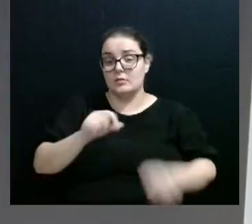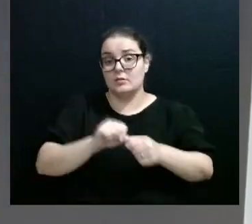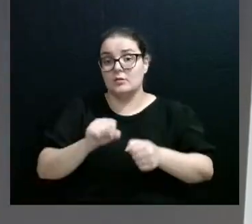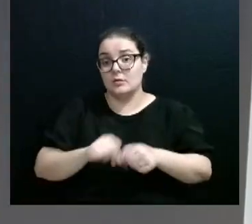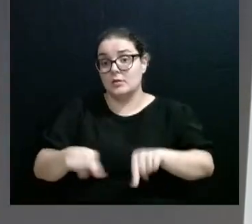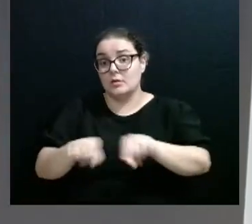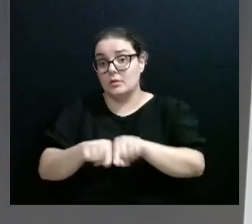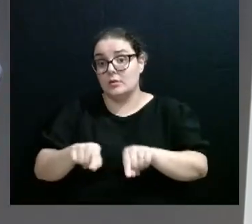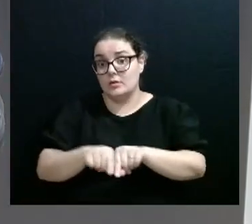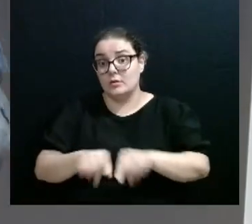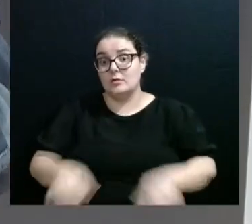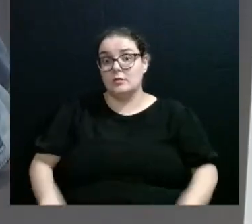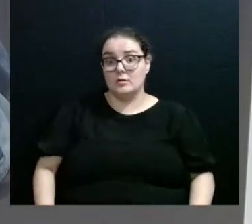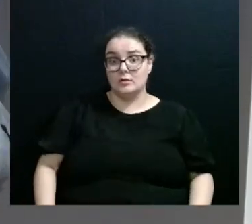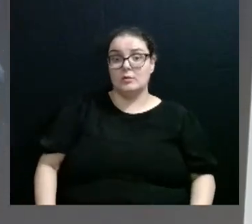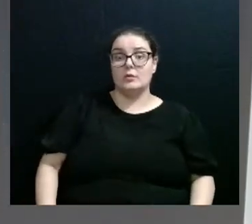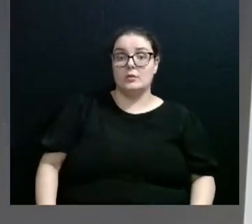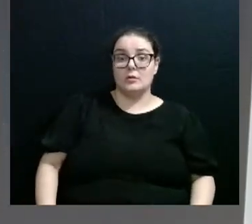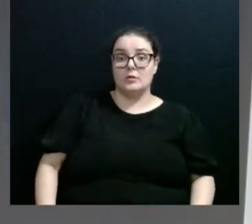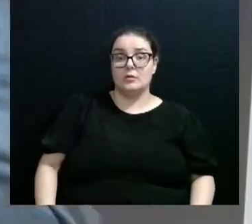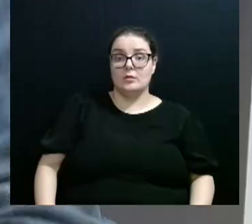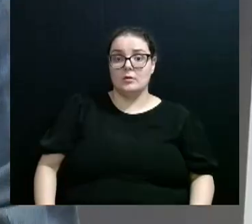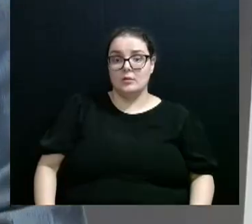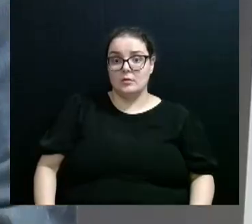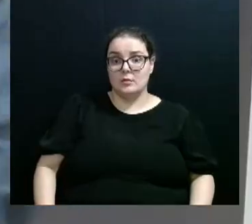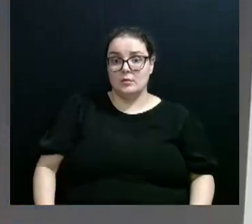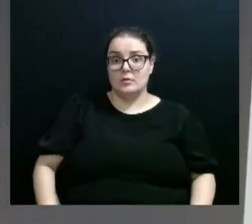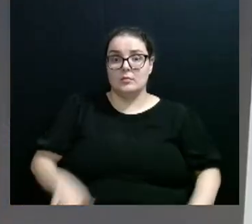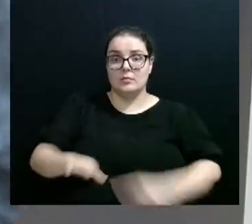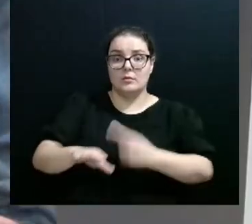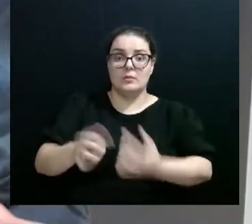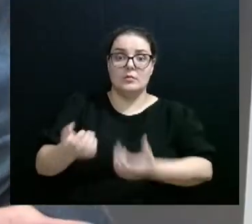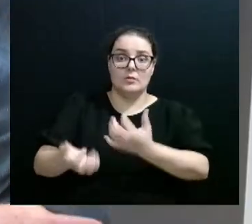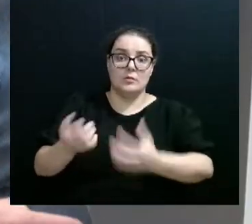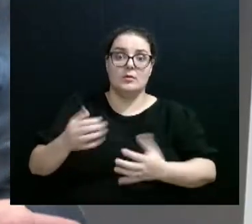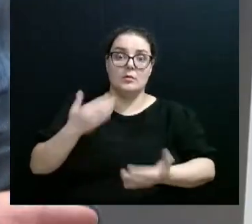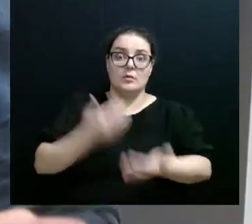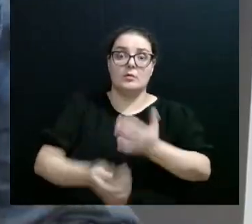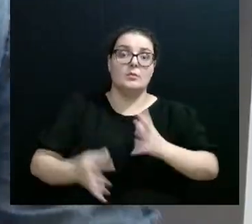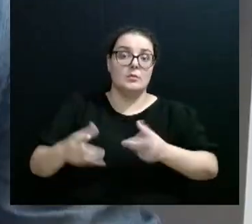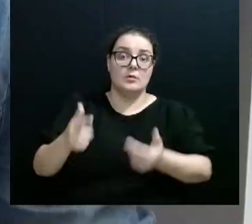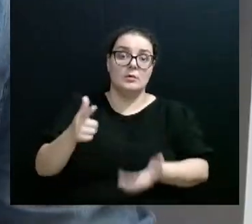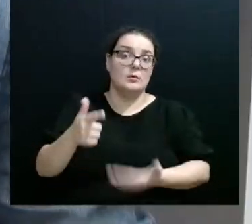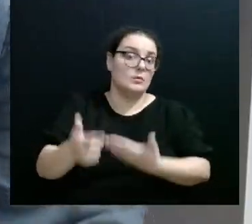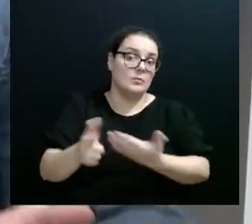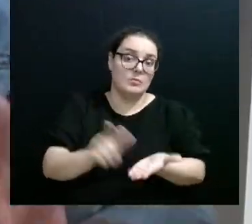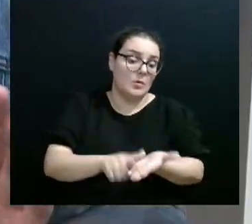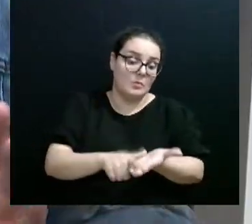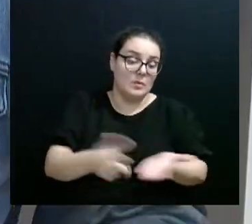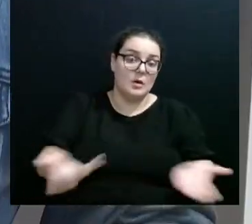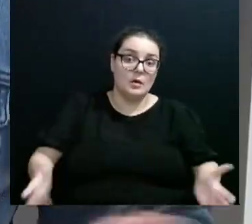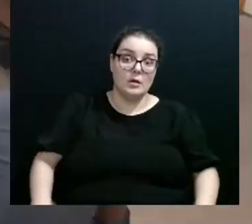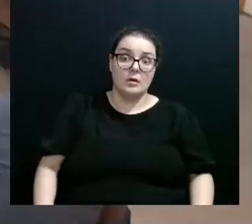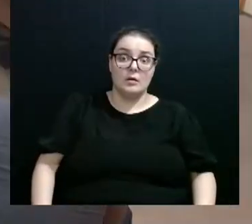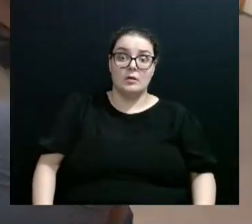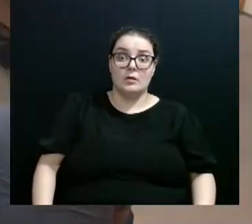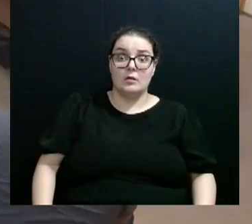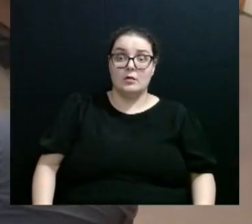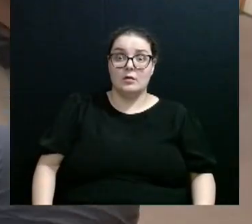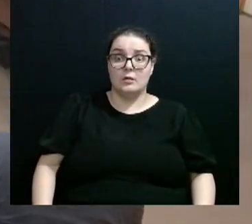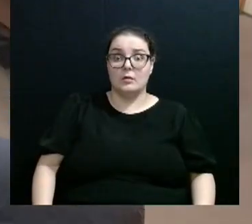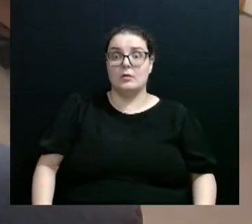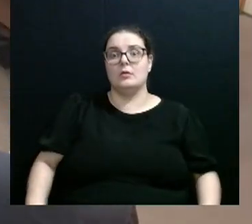risco de acontecer um acidente, um carro pegar fogo, alguma coisa, vocês perderem toda essa papelada. Não tem por que vocês andarem com isso debaixo do braço. Eu vou pedir uma salva de palmas pro Túlio.